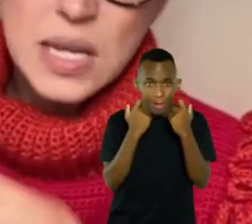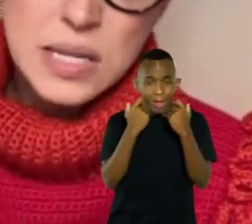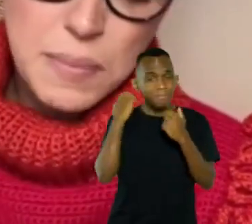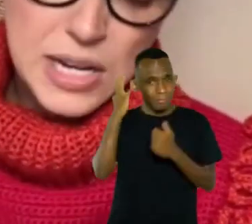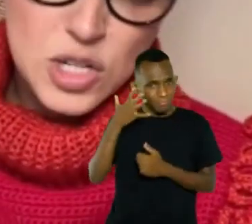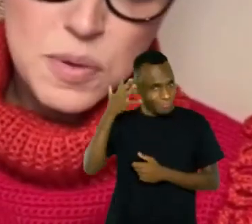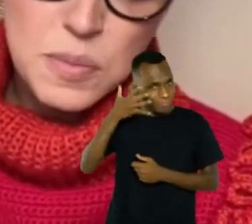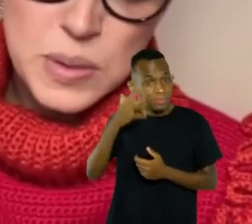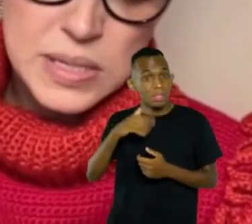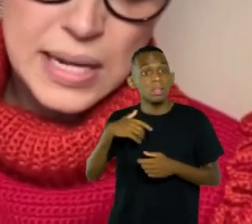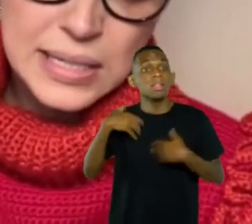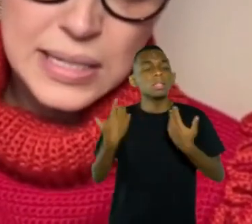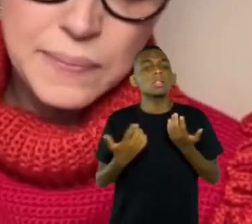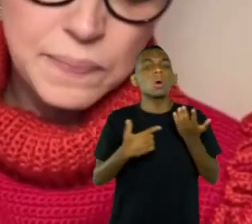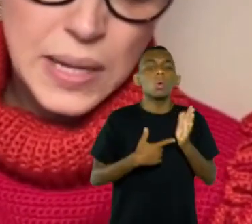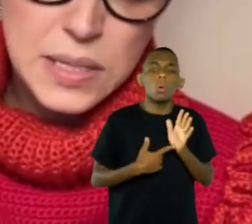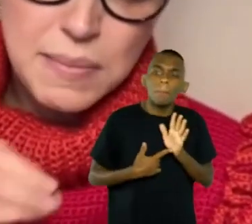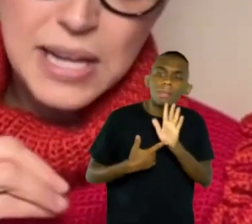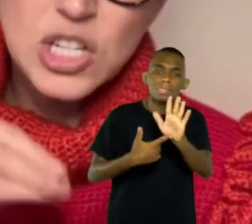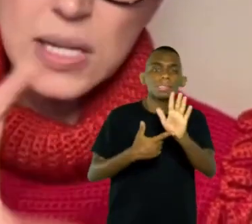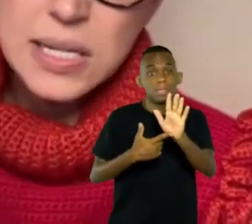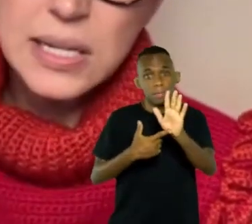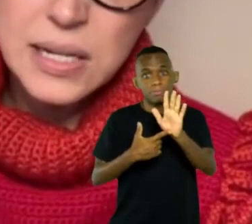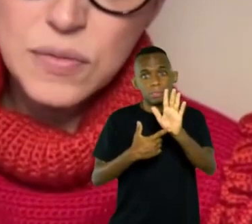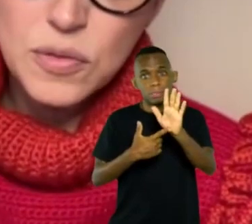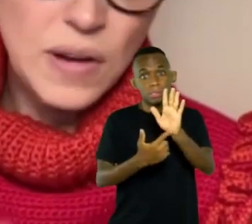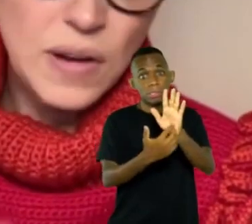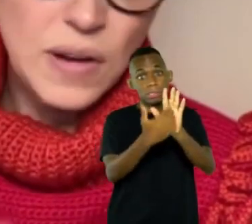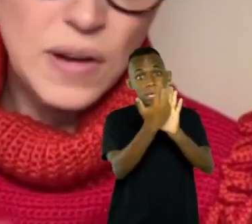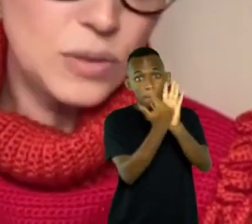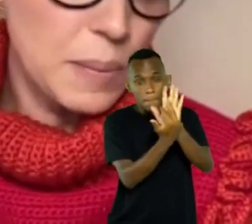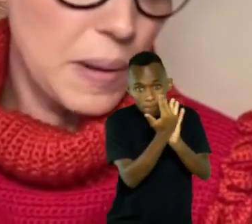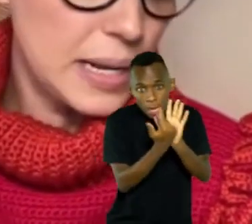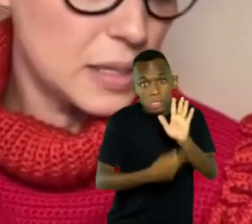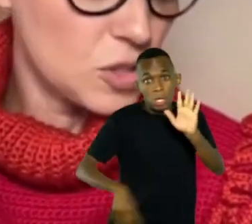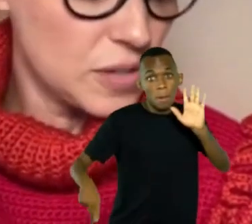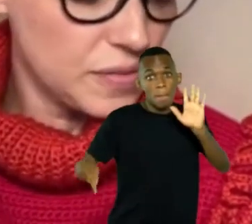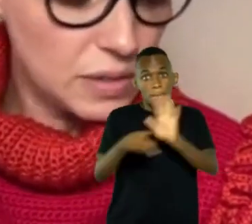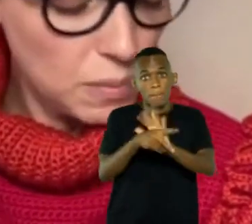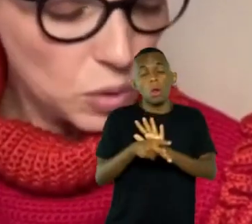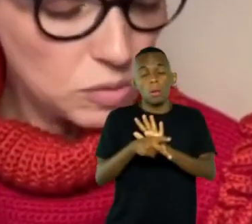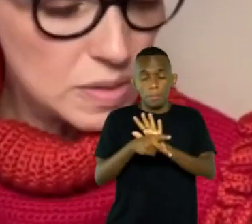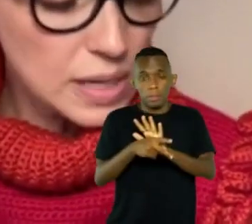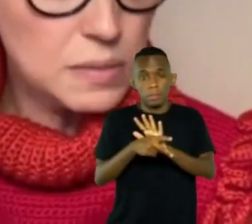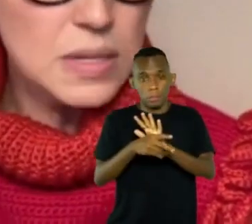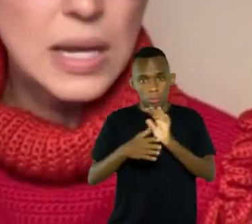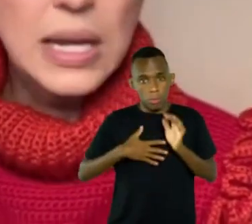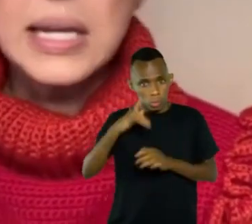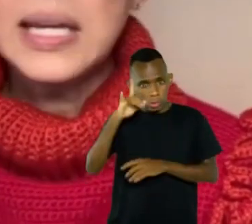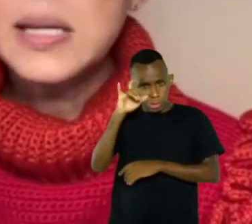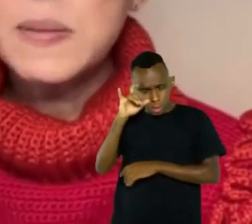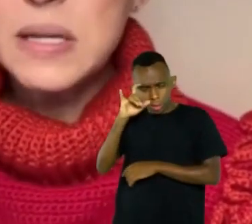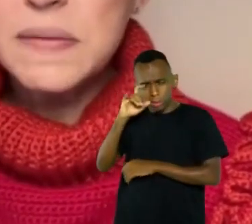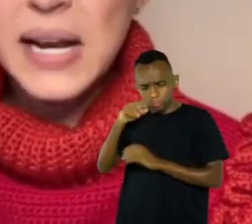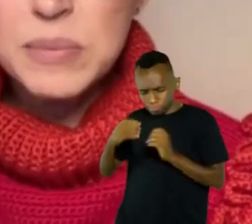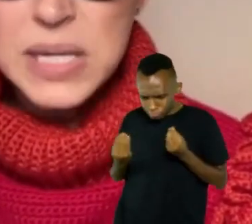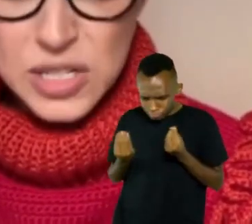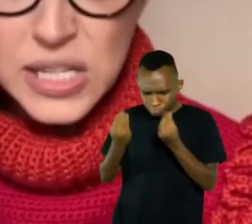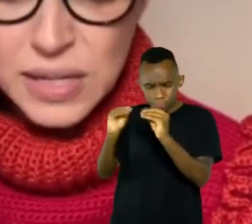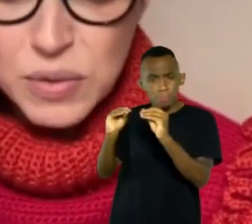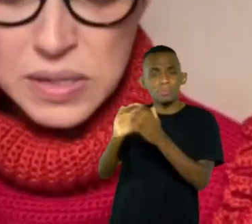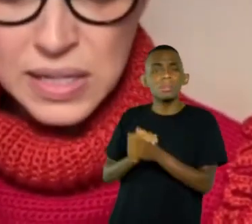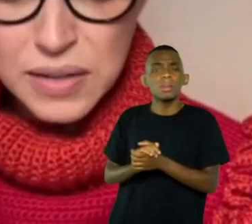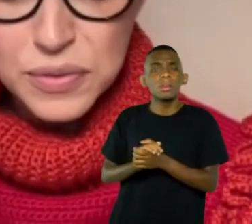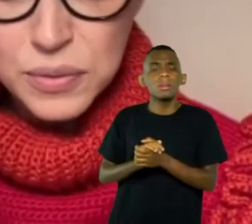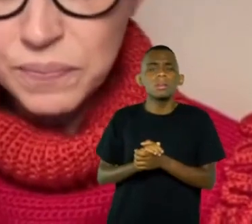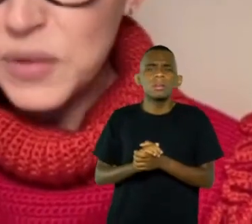eu trouxe essa imagem para o meu Instagram, essa imagem desse livro, falando da palestra que eu tinha feito há muitos anos. E as pessoas falaram, mas você